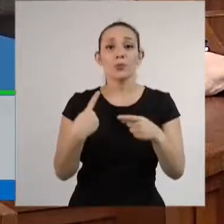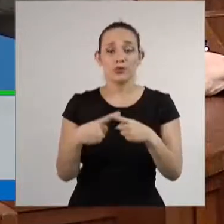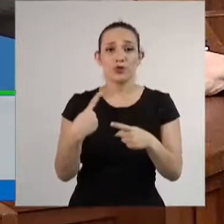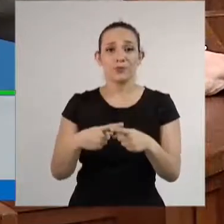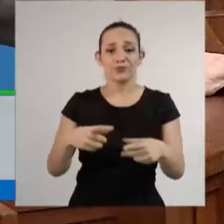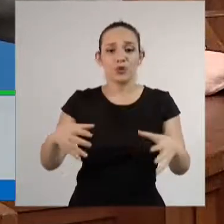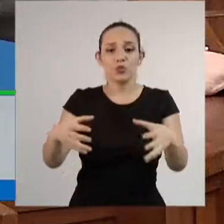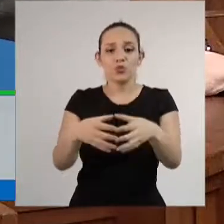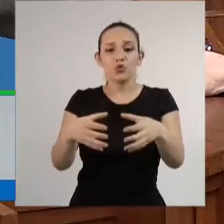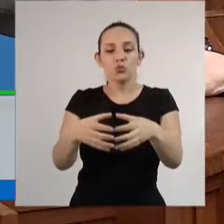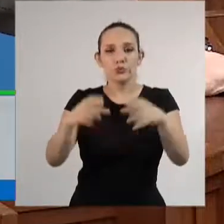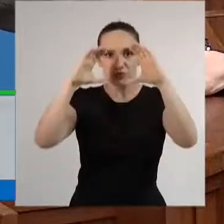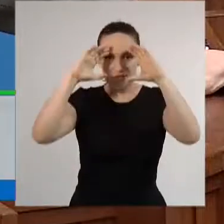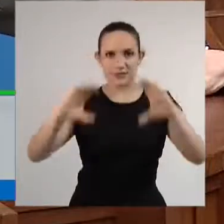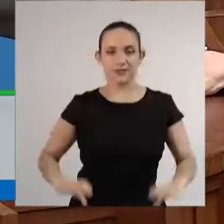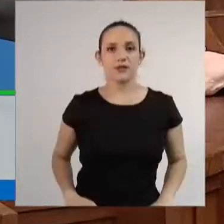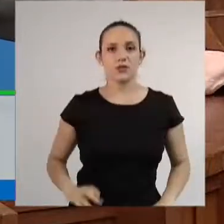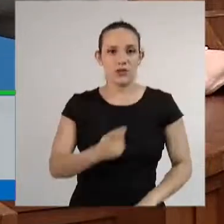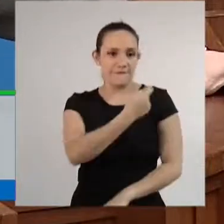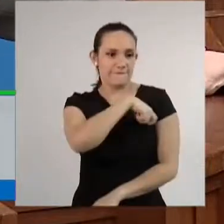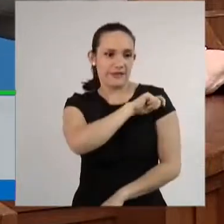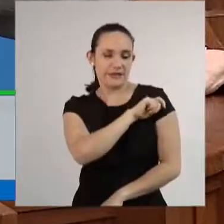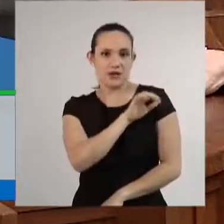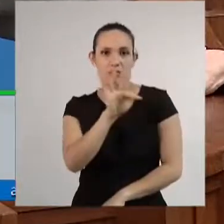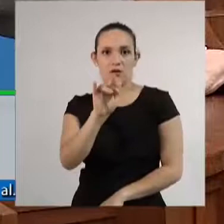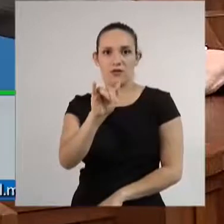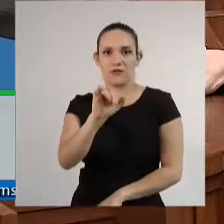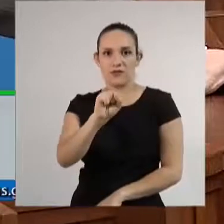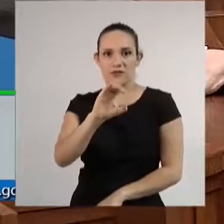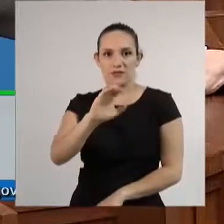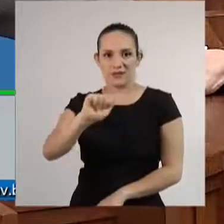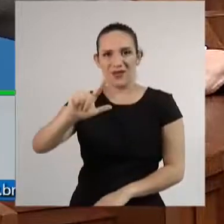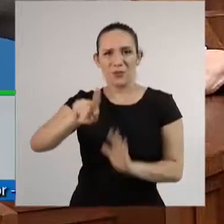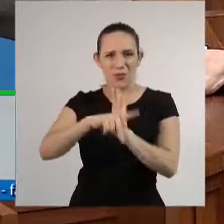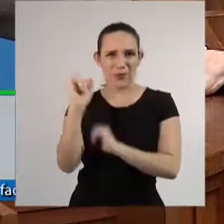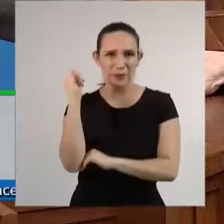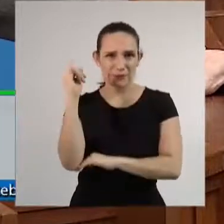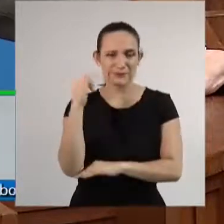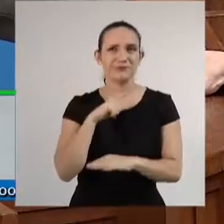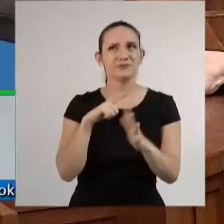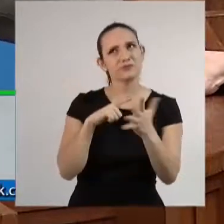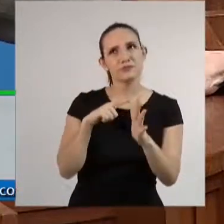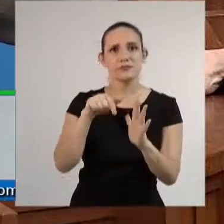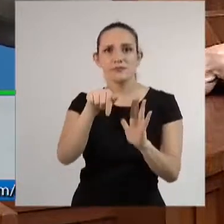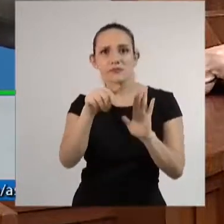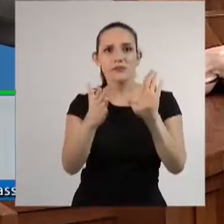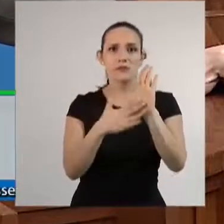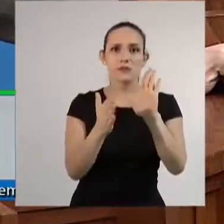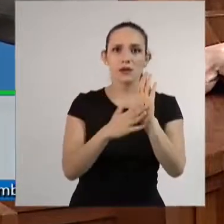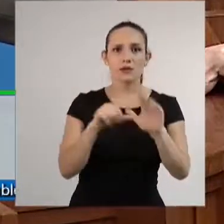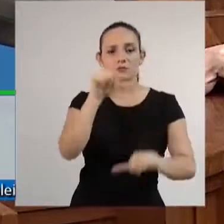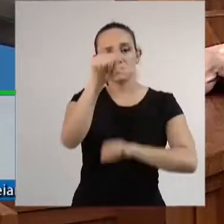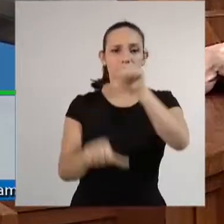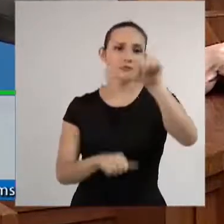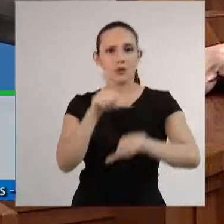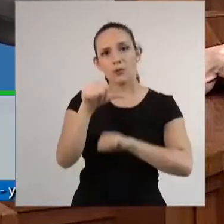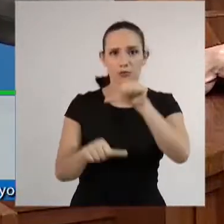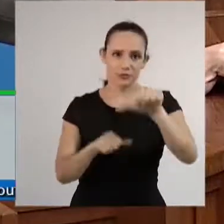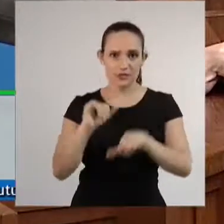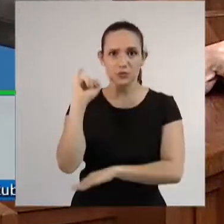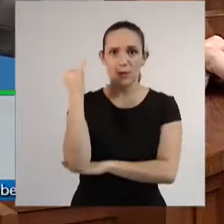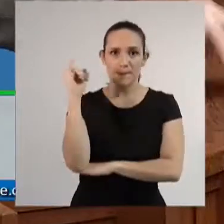Fiscal, que, aliados a outras, são hoje em torno de 7 propostas de reforma